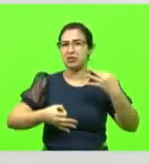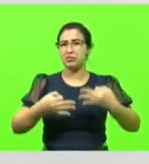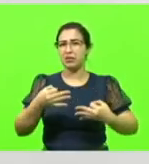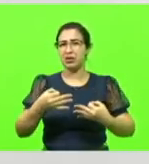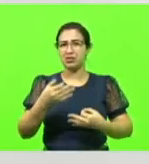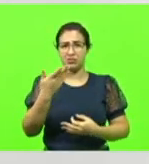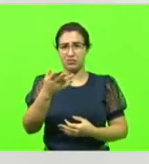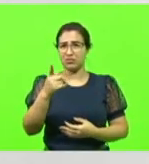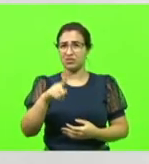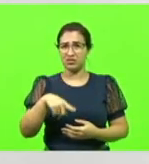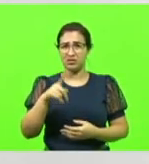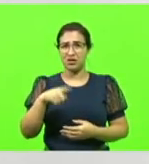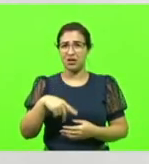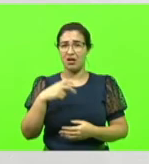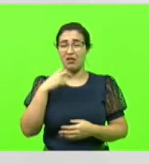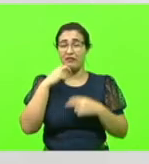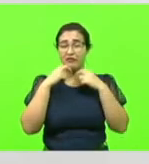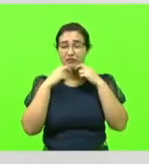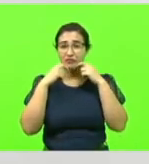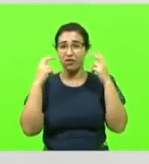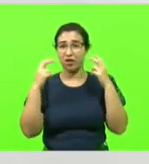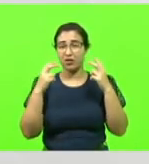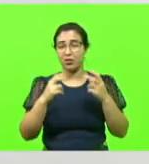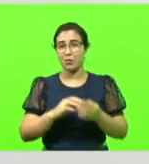parte. Vocês são uma vergonha,